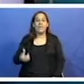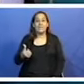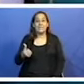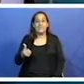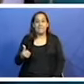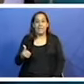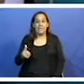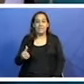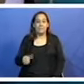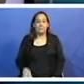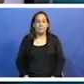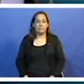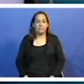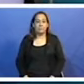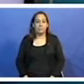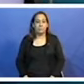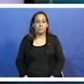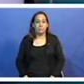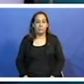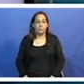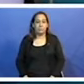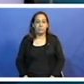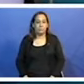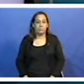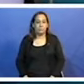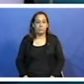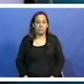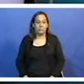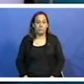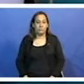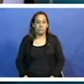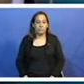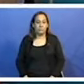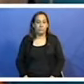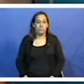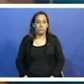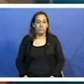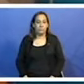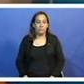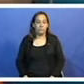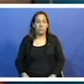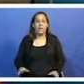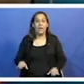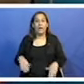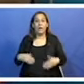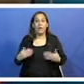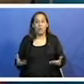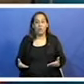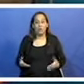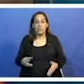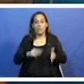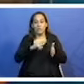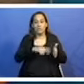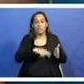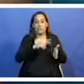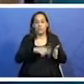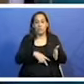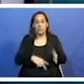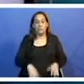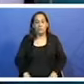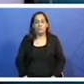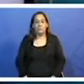3, 4, 5, 6. Anotou? Então, tem 6 versos. Agora eu vou ler. Depois a